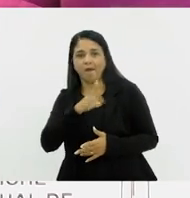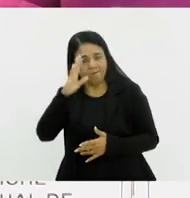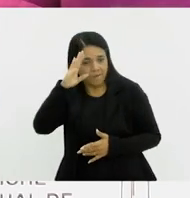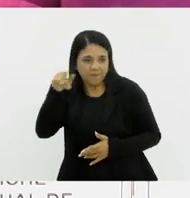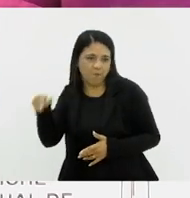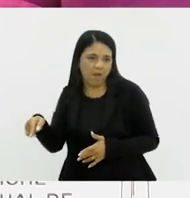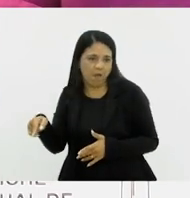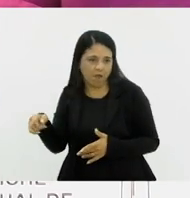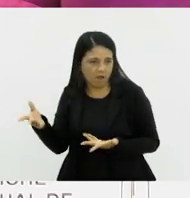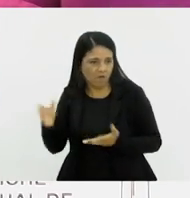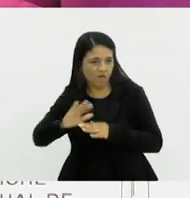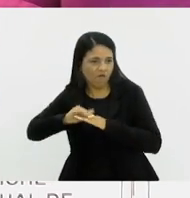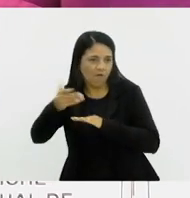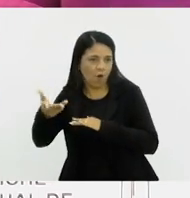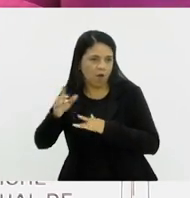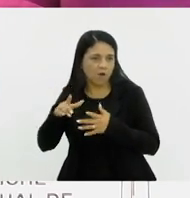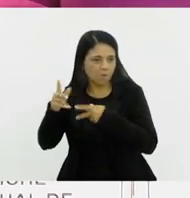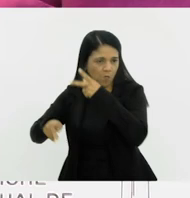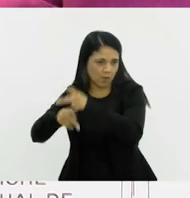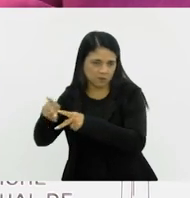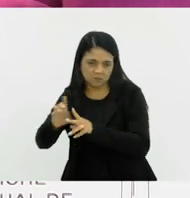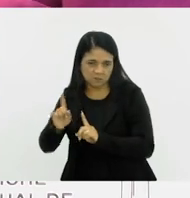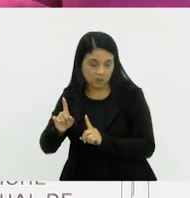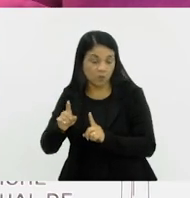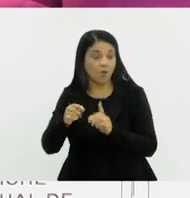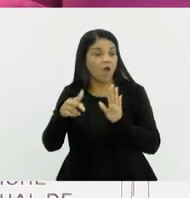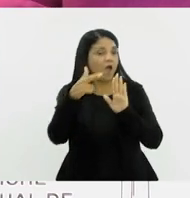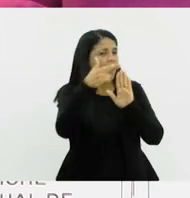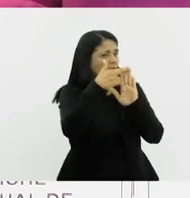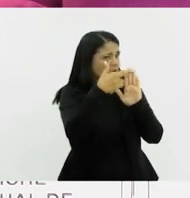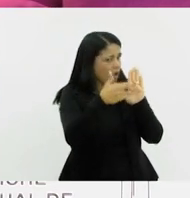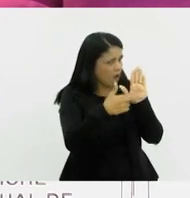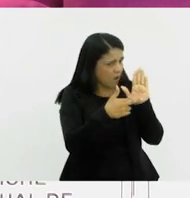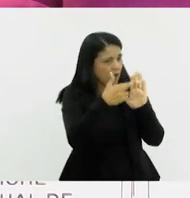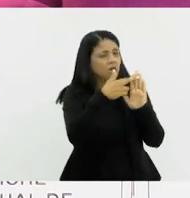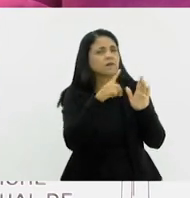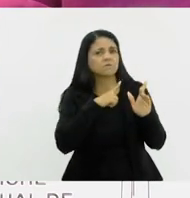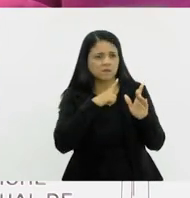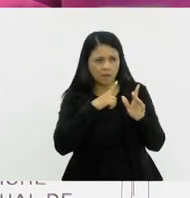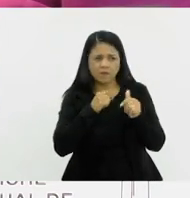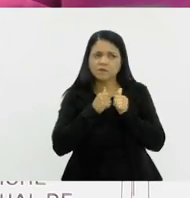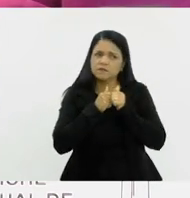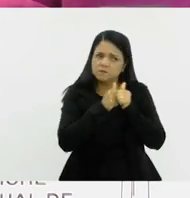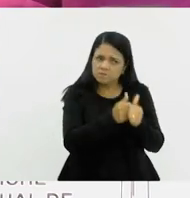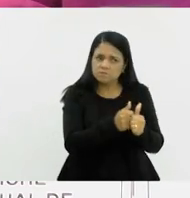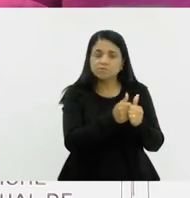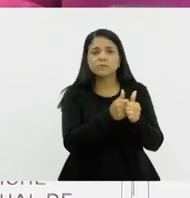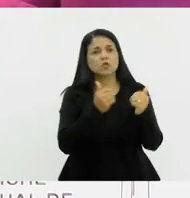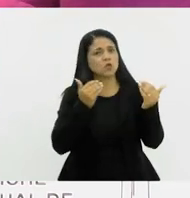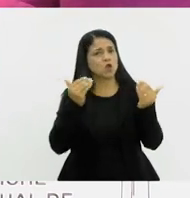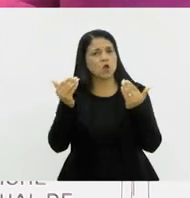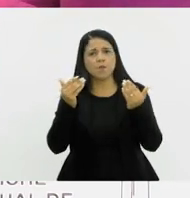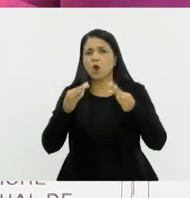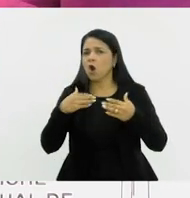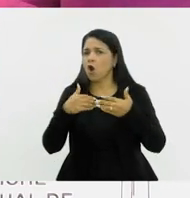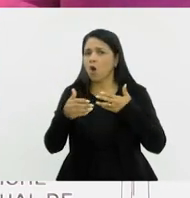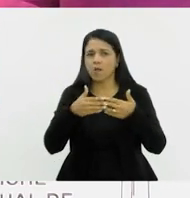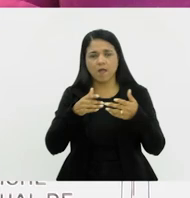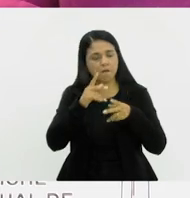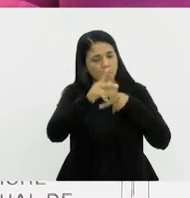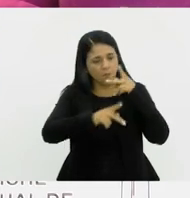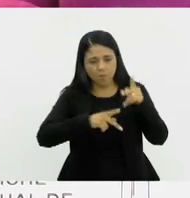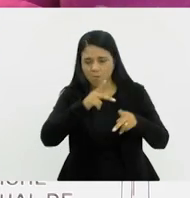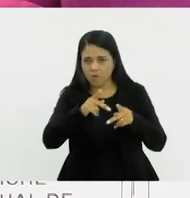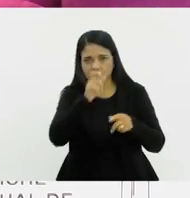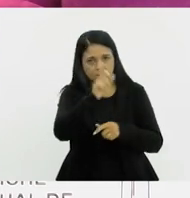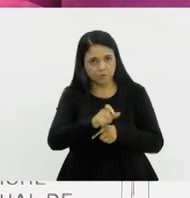seguir, obviamente, a regulação de qualquer cidadão, e ele vai ter equiparação a qualquer cidadão direito ao